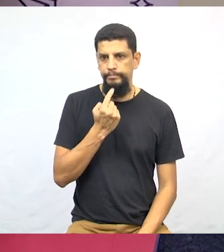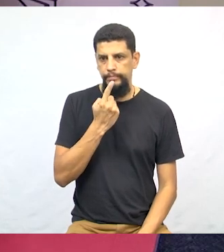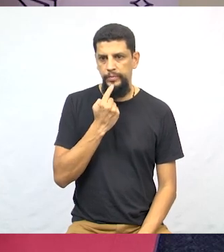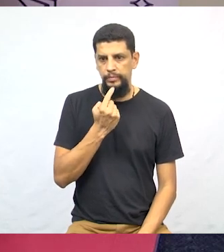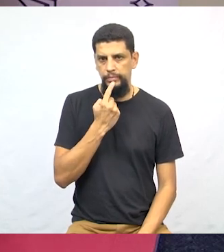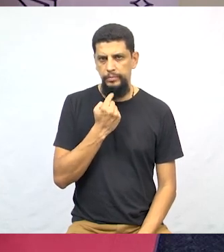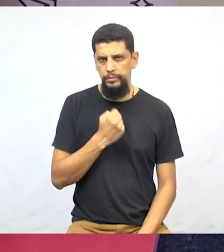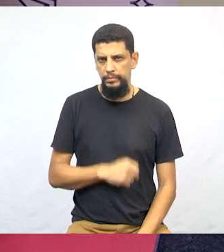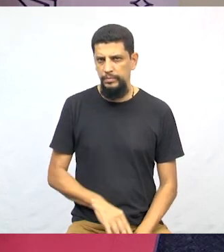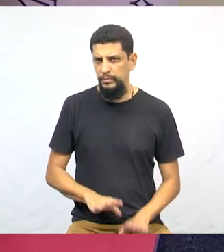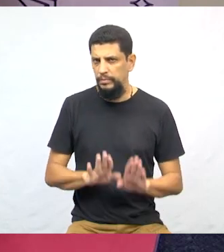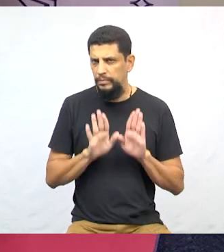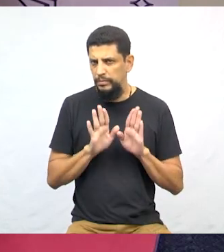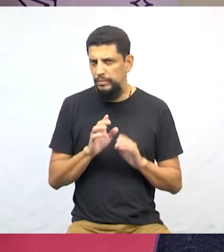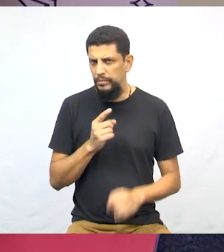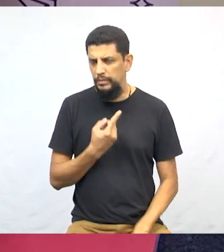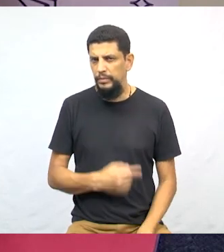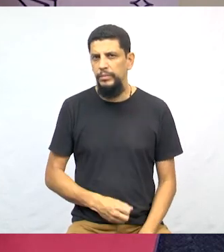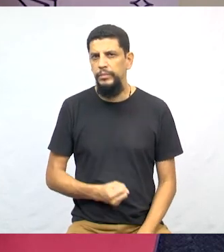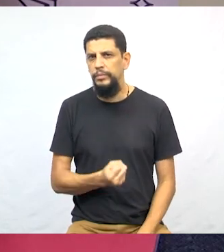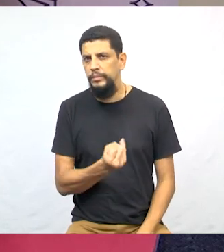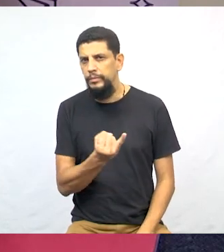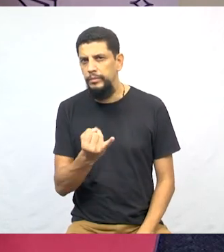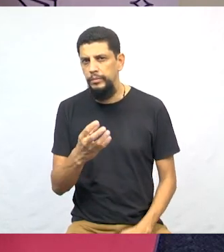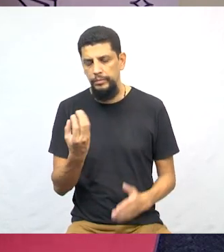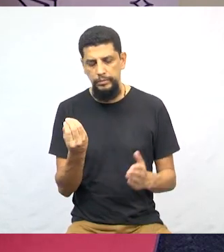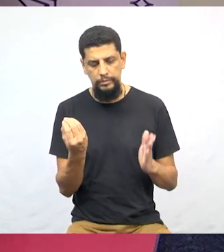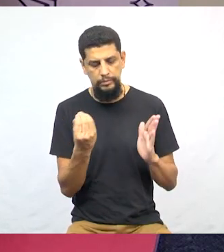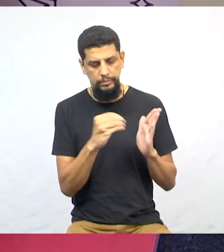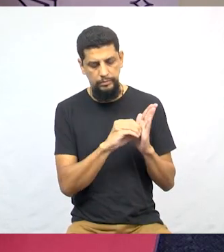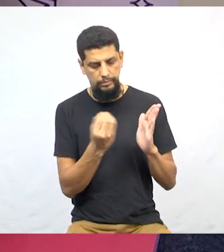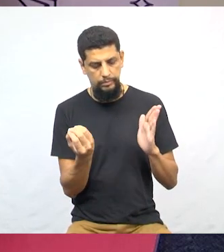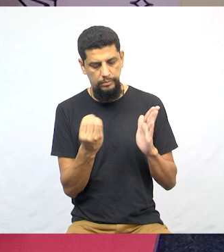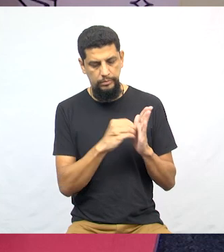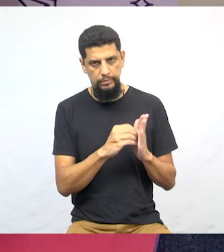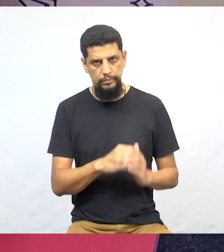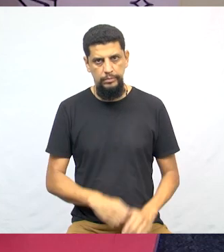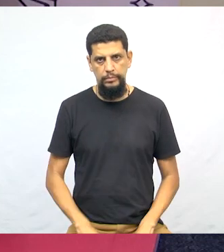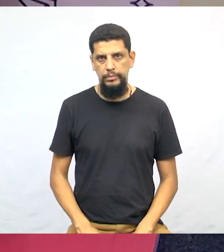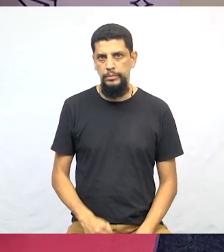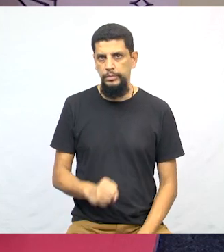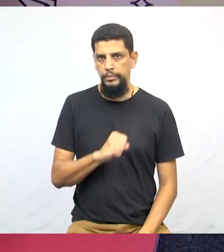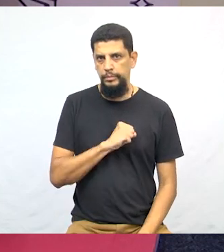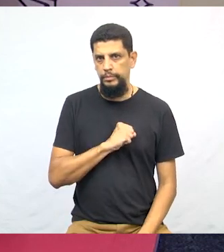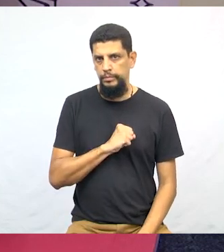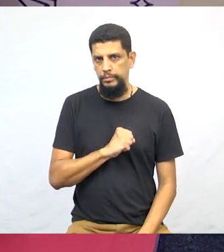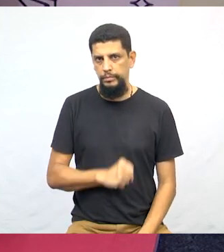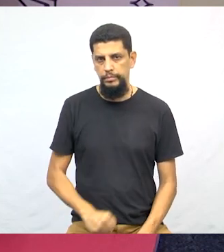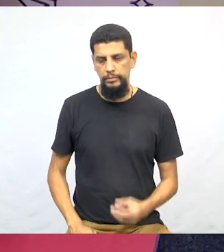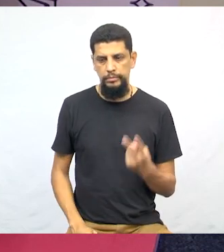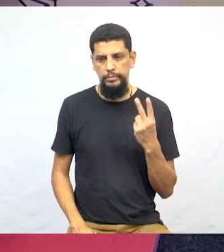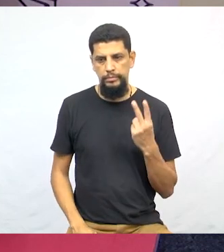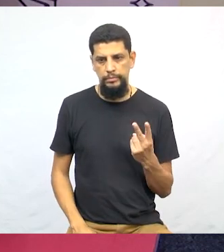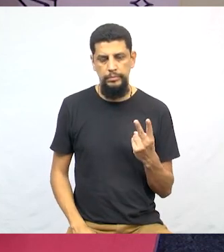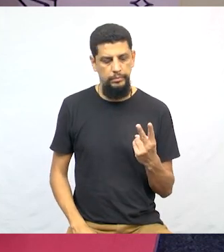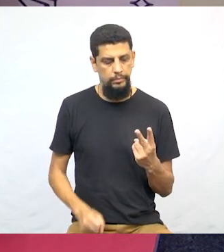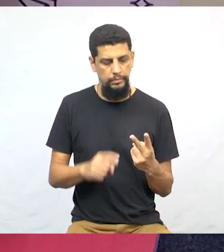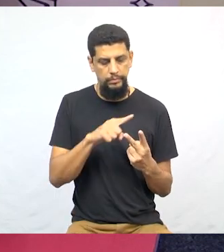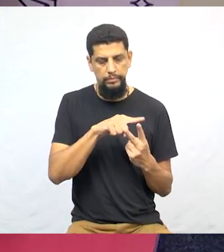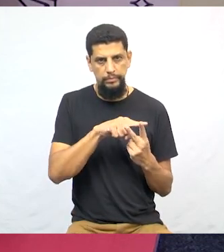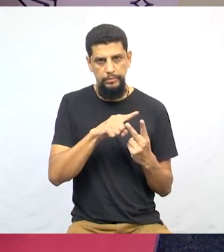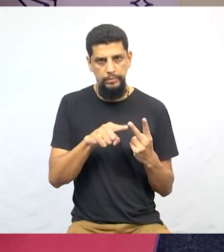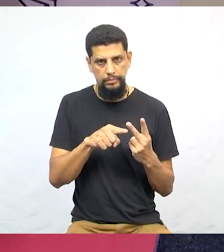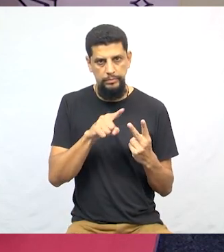vermelha. Mais uma bolinha só, professora Márcia. Então, quantas bolinhas nós vamos colocar ali? Se tem o número 2, nós temos